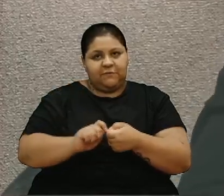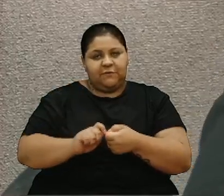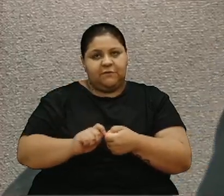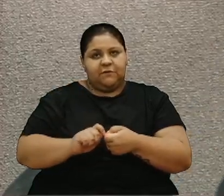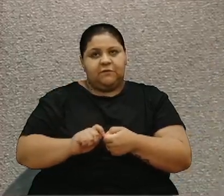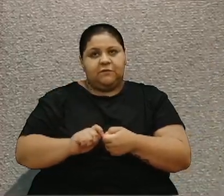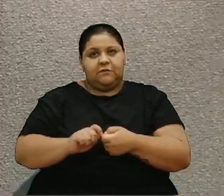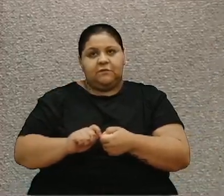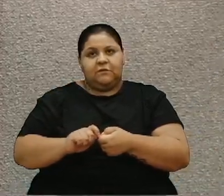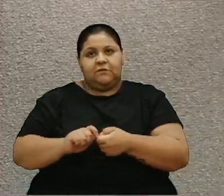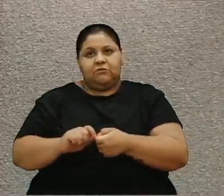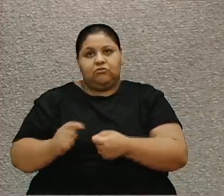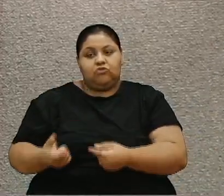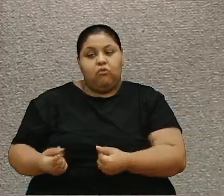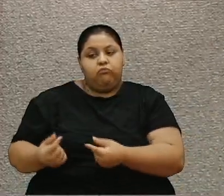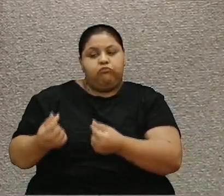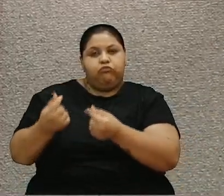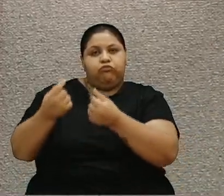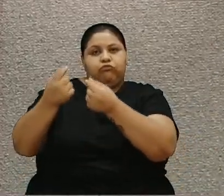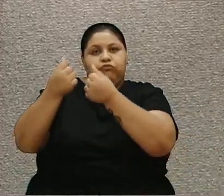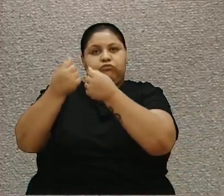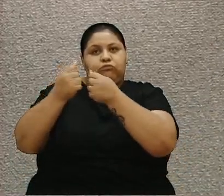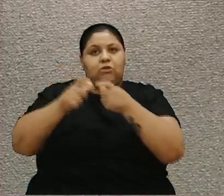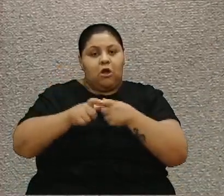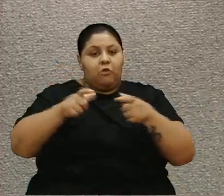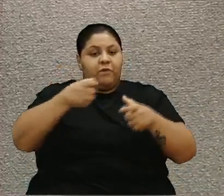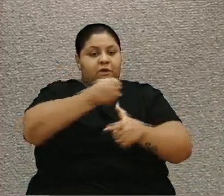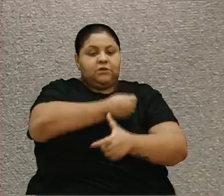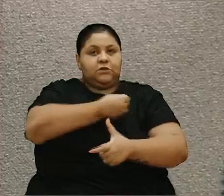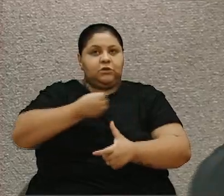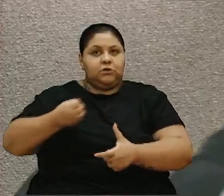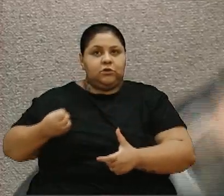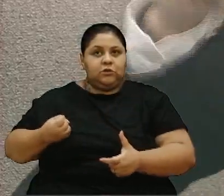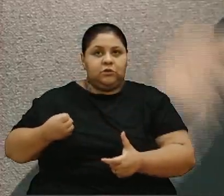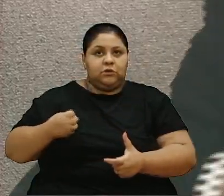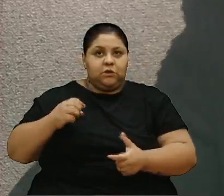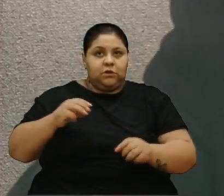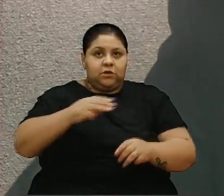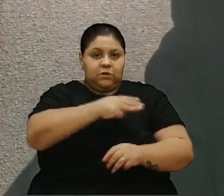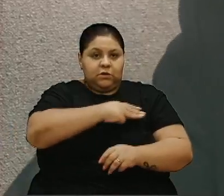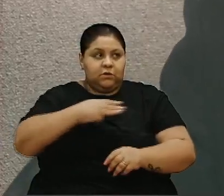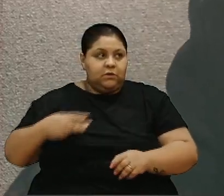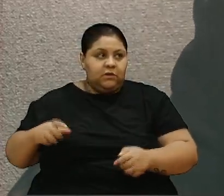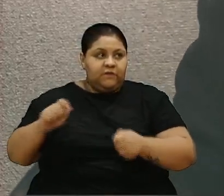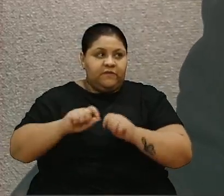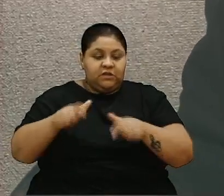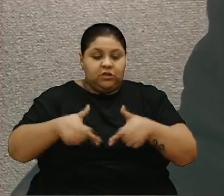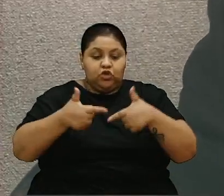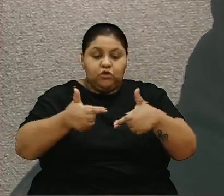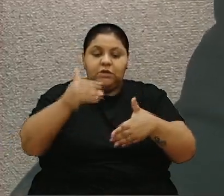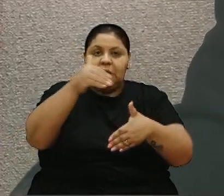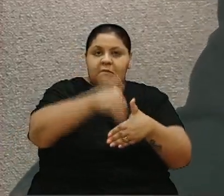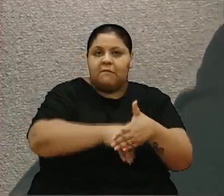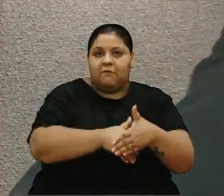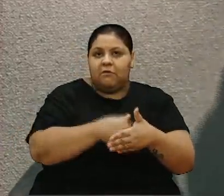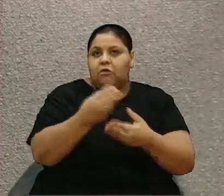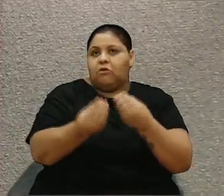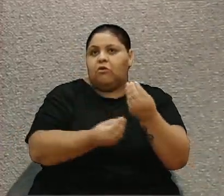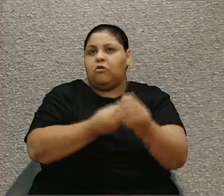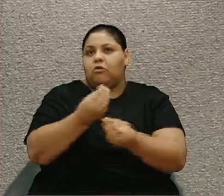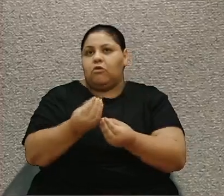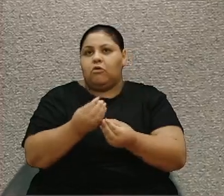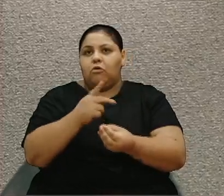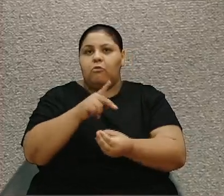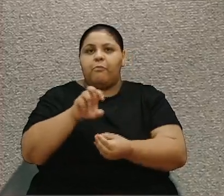inchando a máquina pública, aumentando o número de ministérios, é fazendo medidas eleitoreiras, como o pé